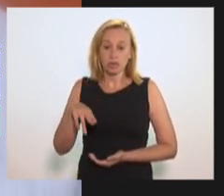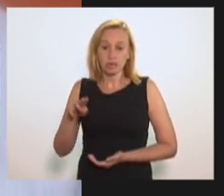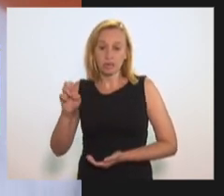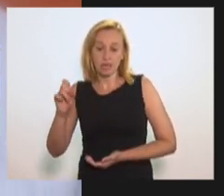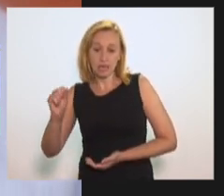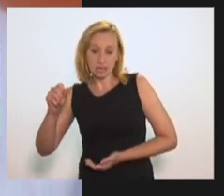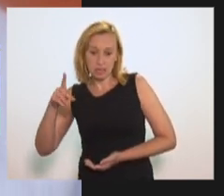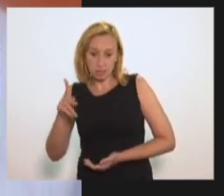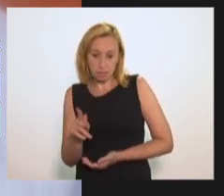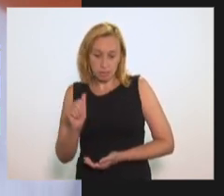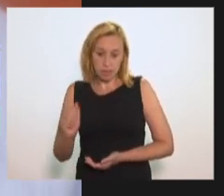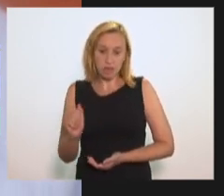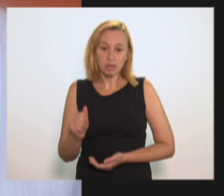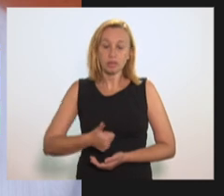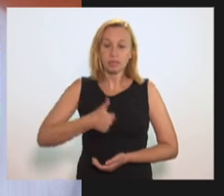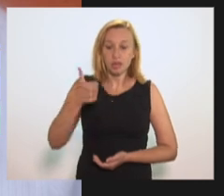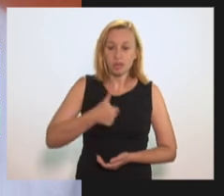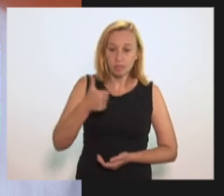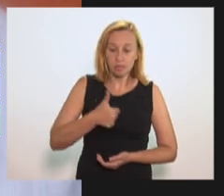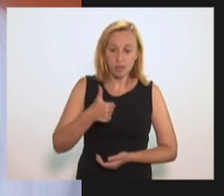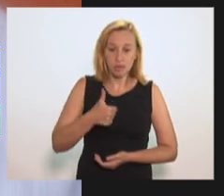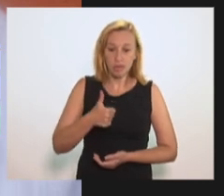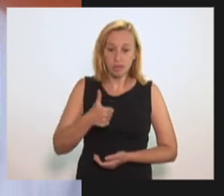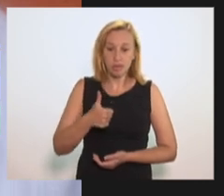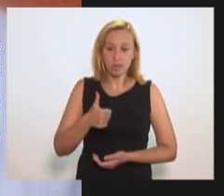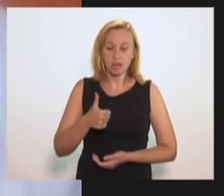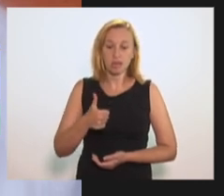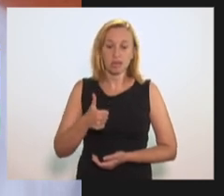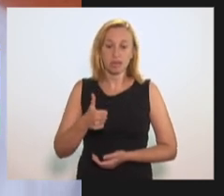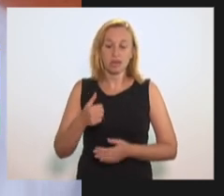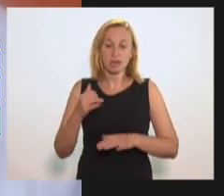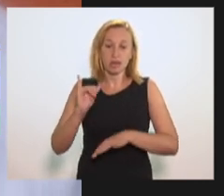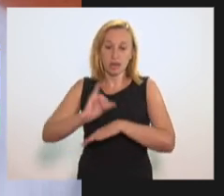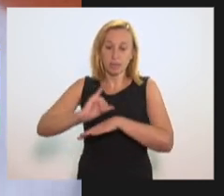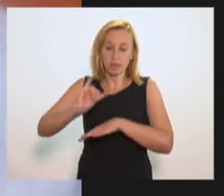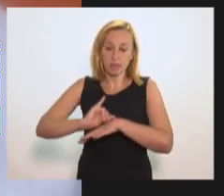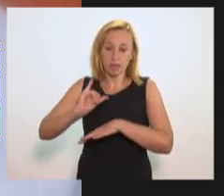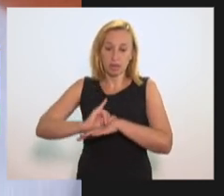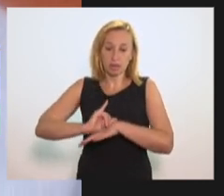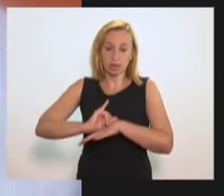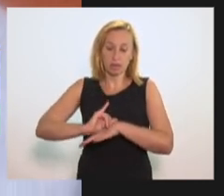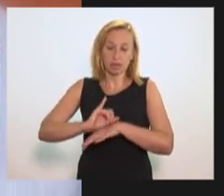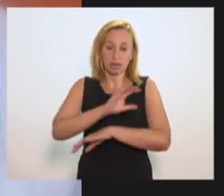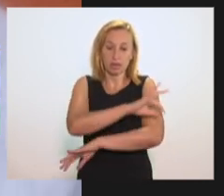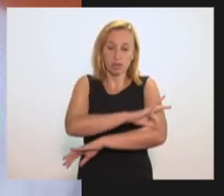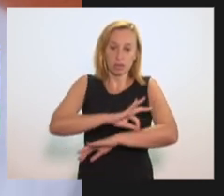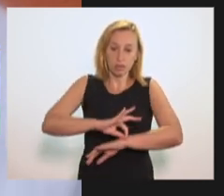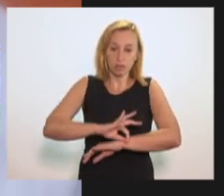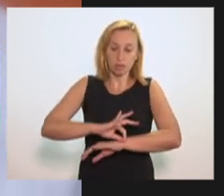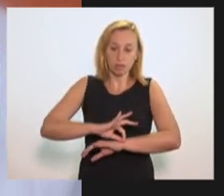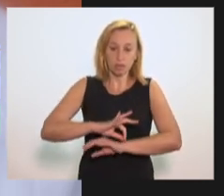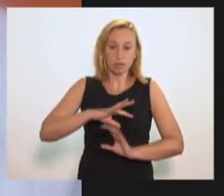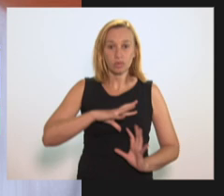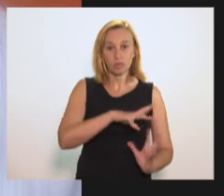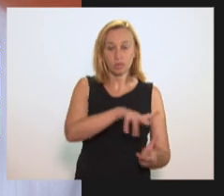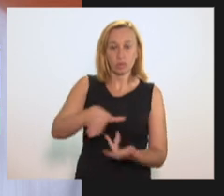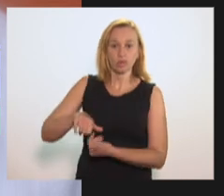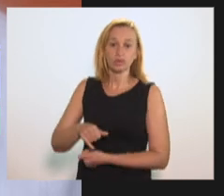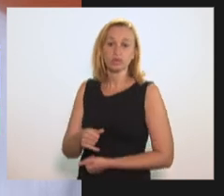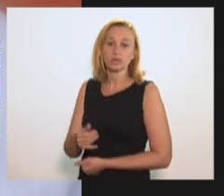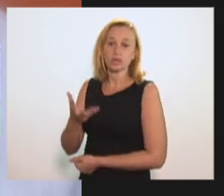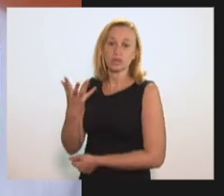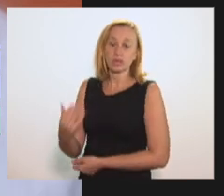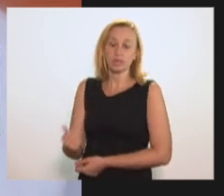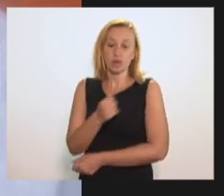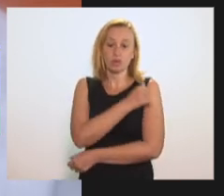capital mundial da arquitetura na categoria paisagem urbana e título que o Rio recebeu em 2020